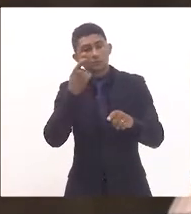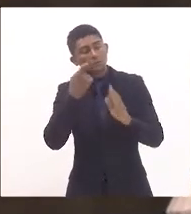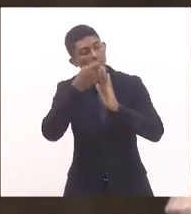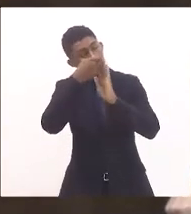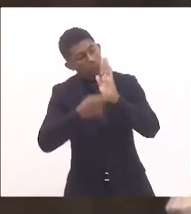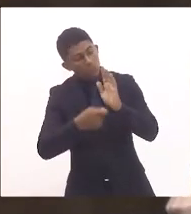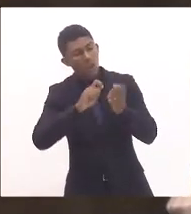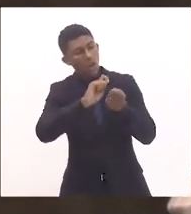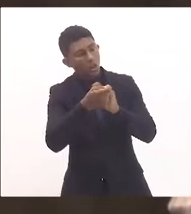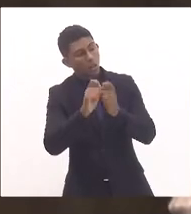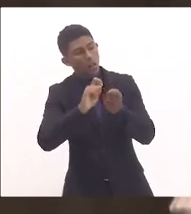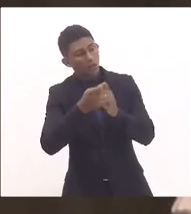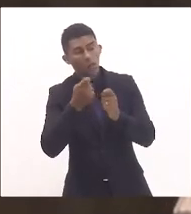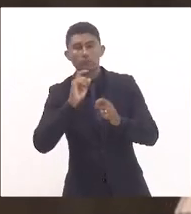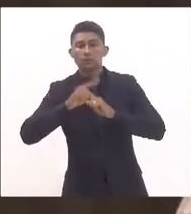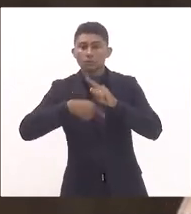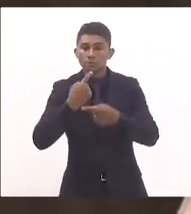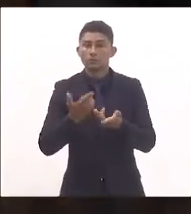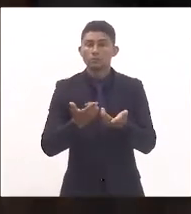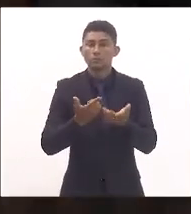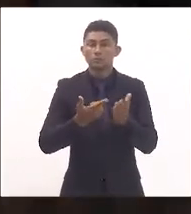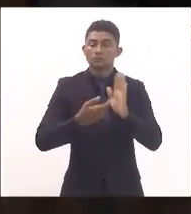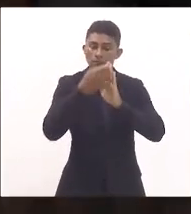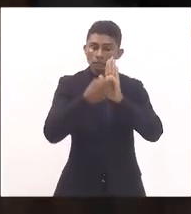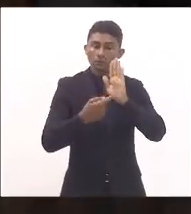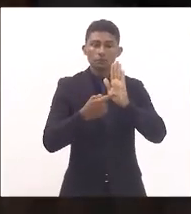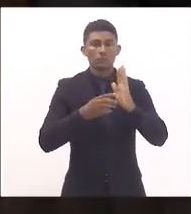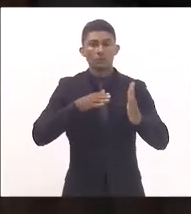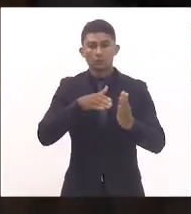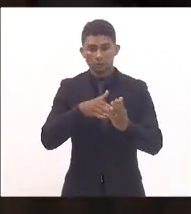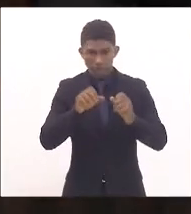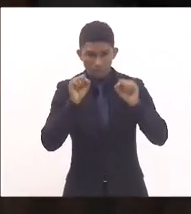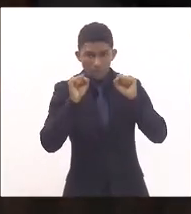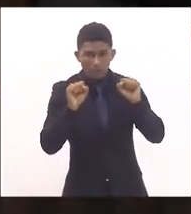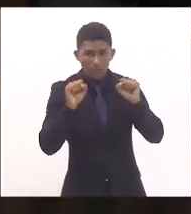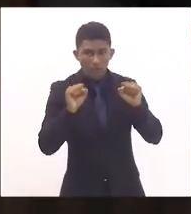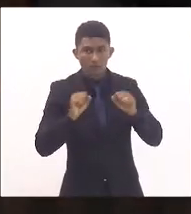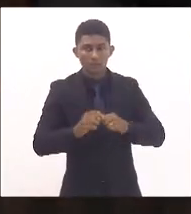final na redação final. Pode ser assim? Ok. Não.